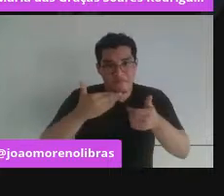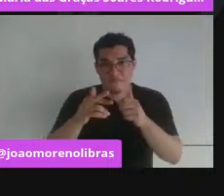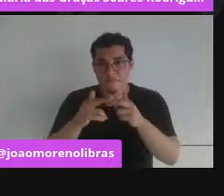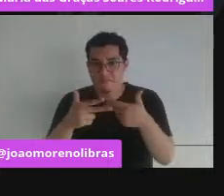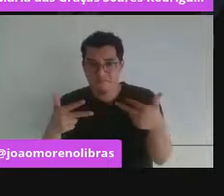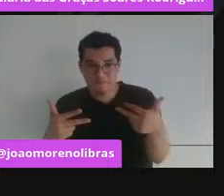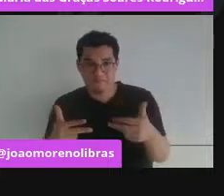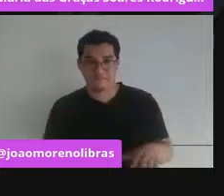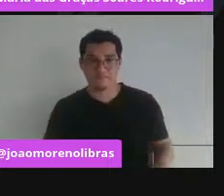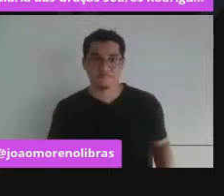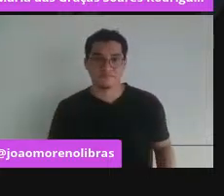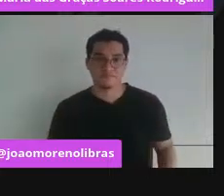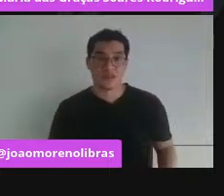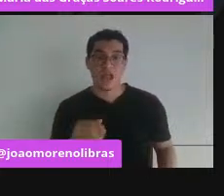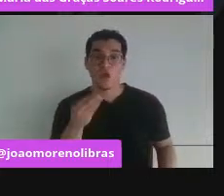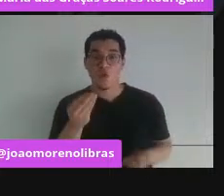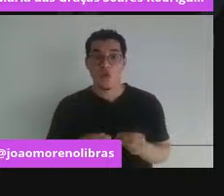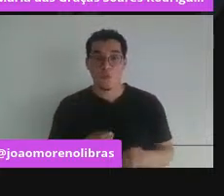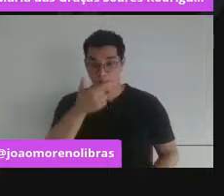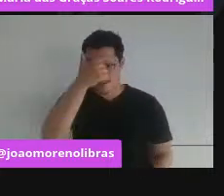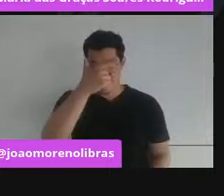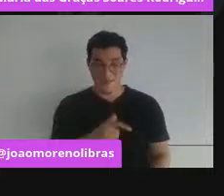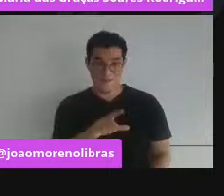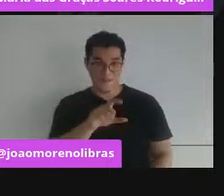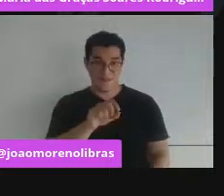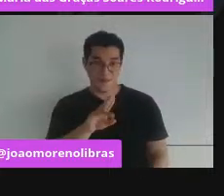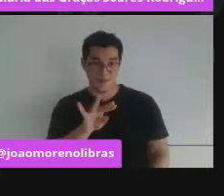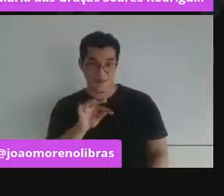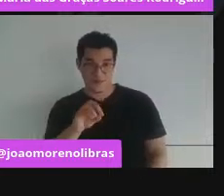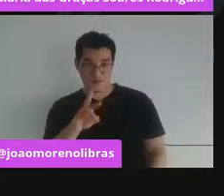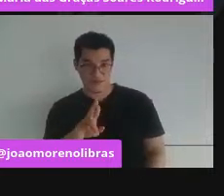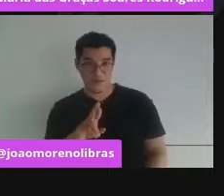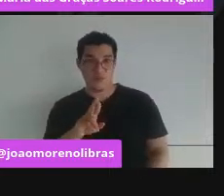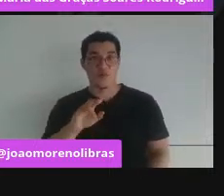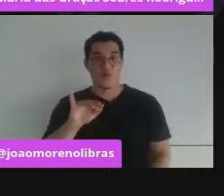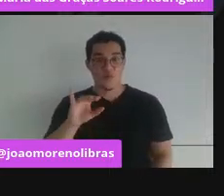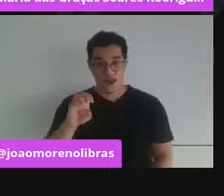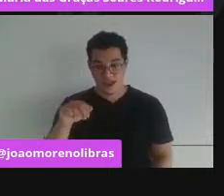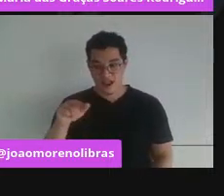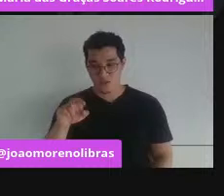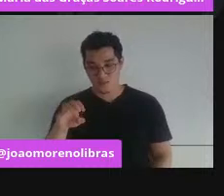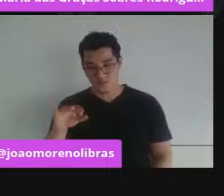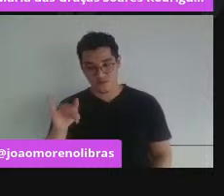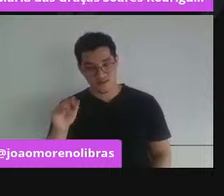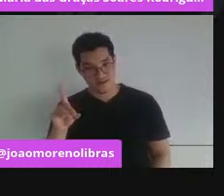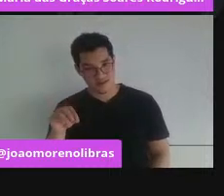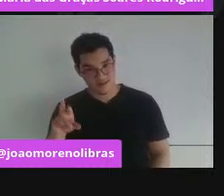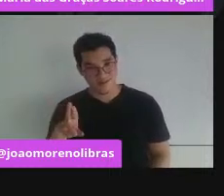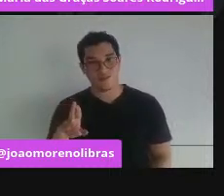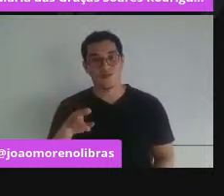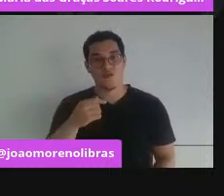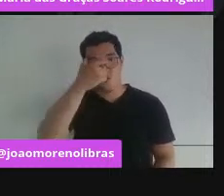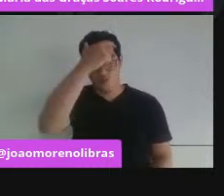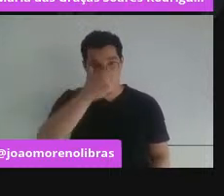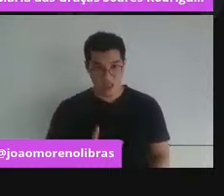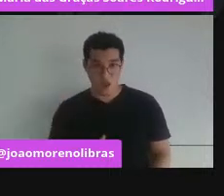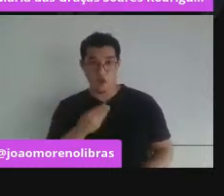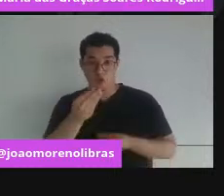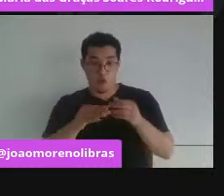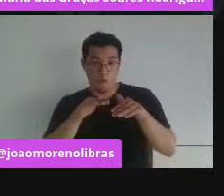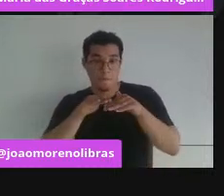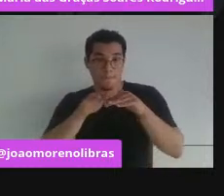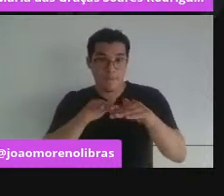locutor enunciador primeiro, que emite um PDV tensionado ao avaliar o objeto de discurso. Isso